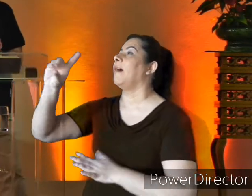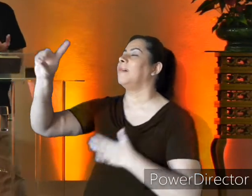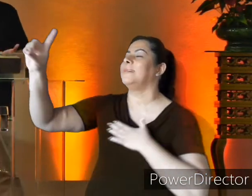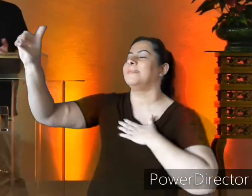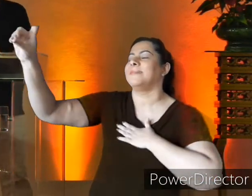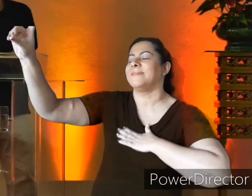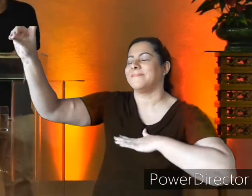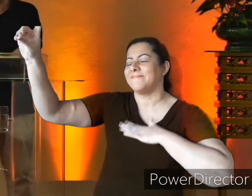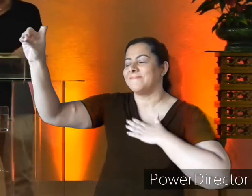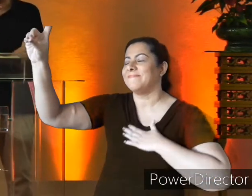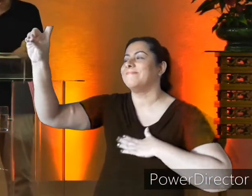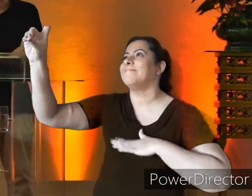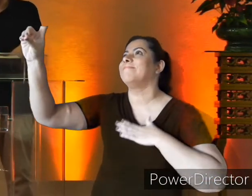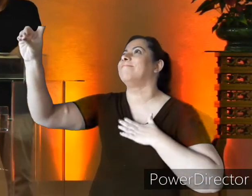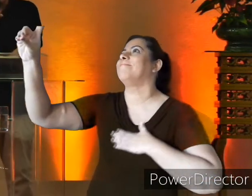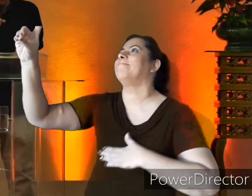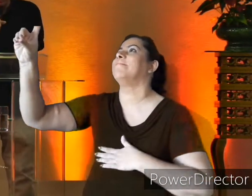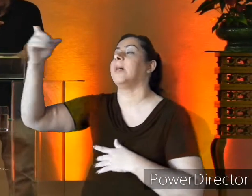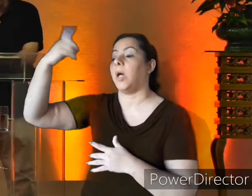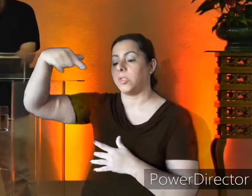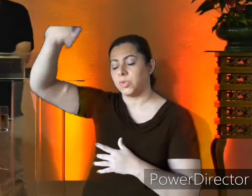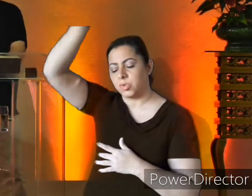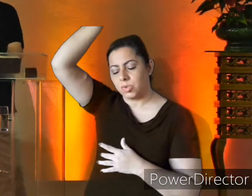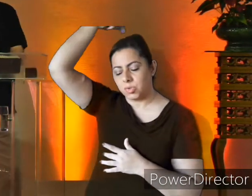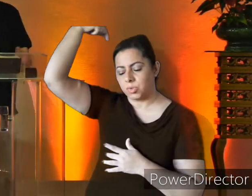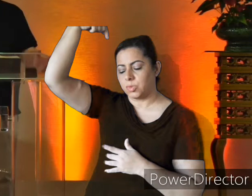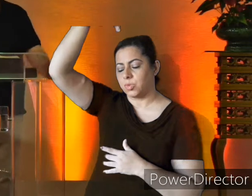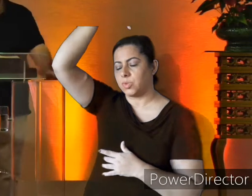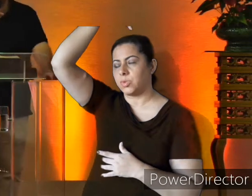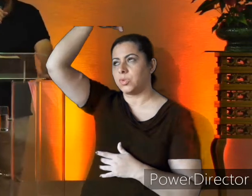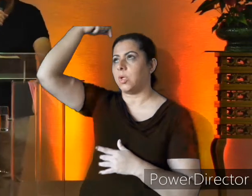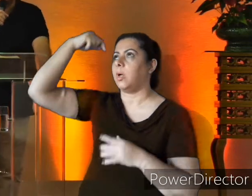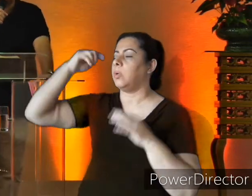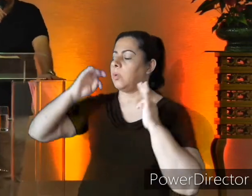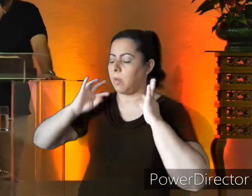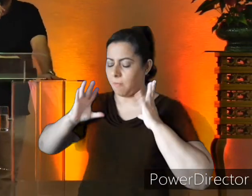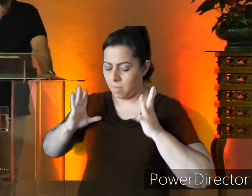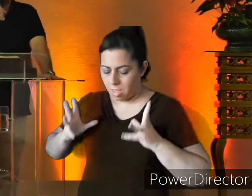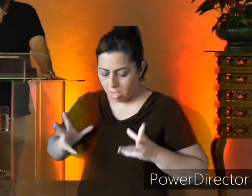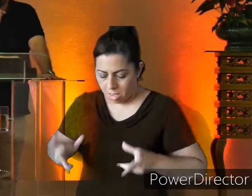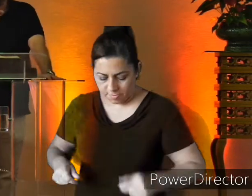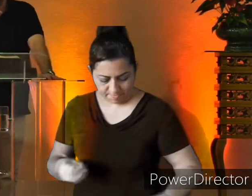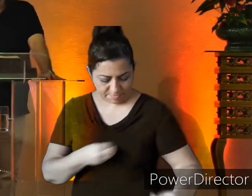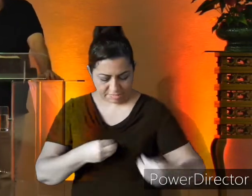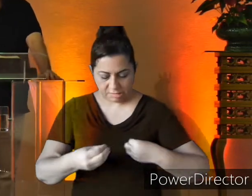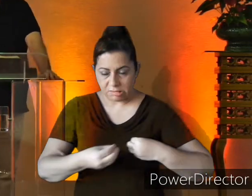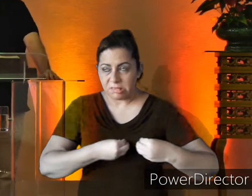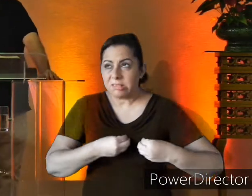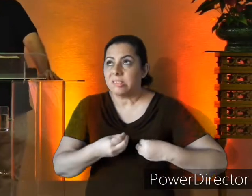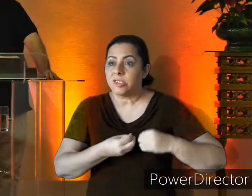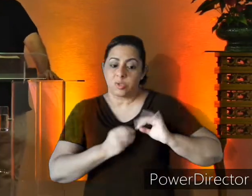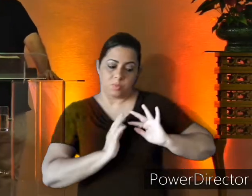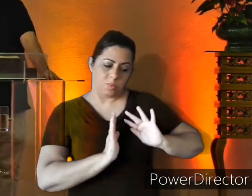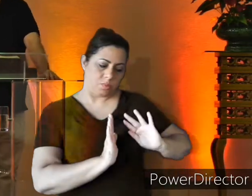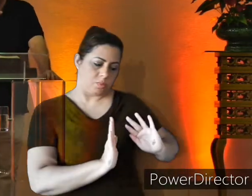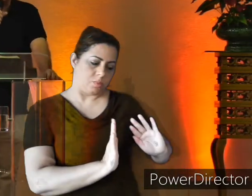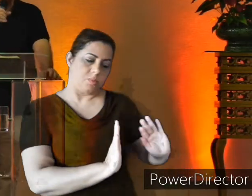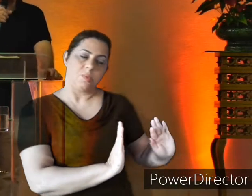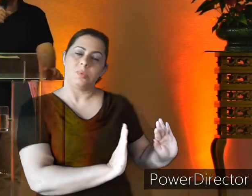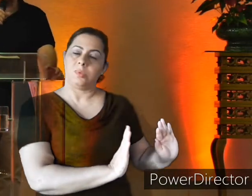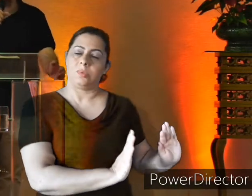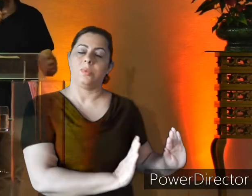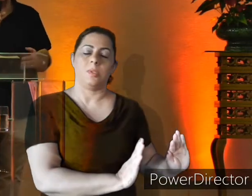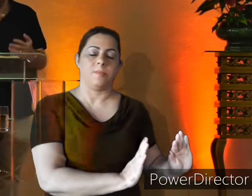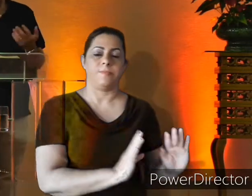Deus, sacrifícios agradáveis, a importância de vivermos sim em santidade, nos afastarmos do pecado e